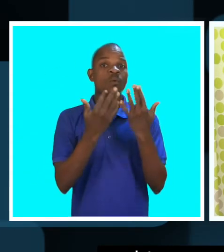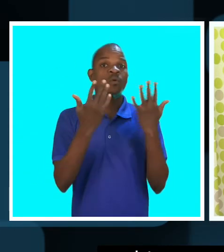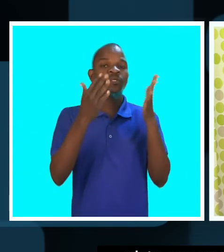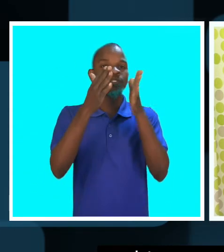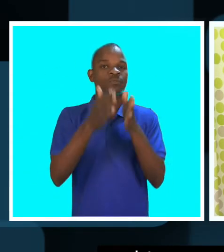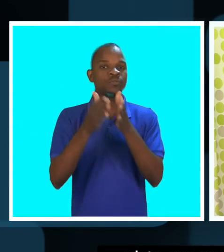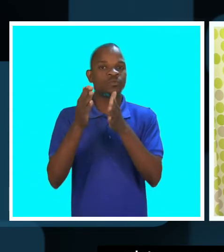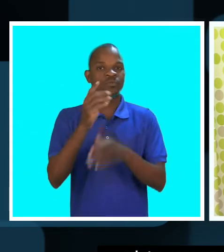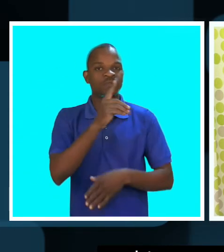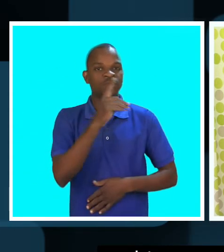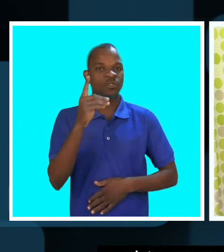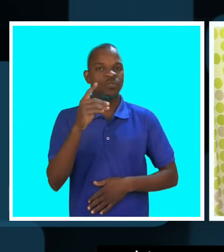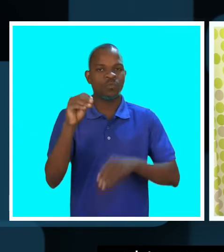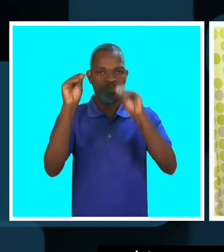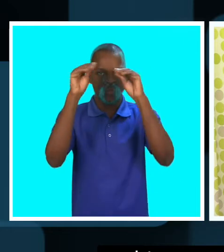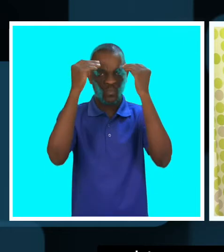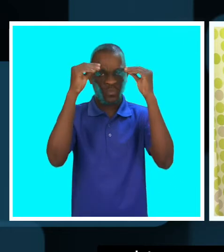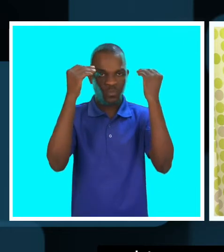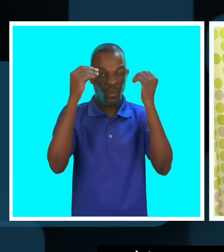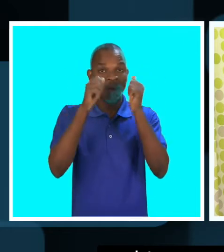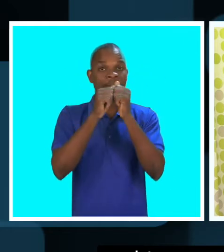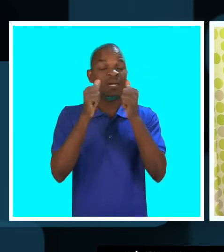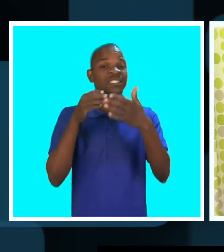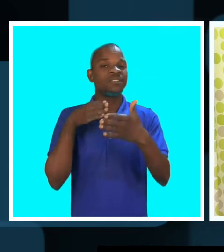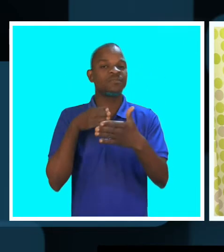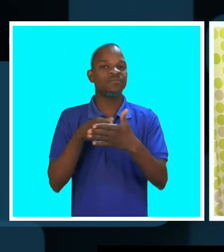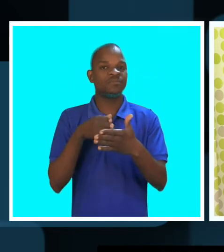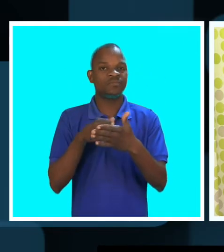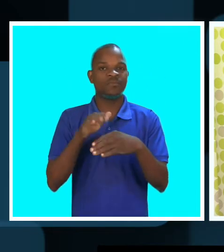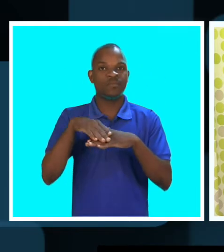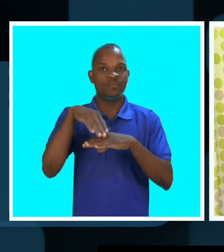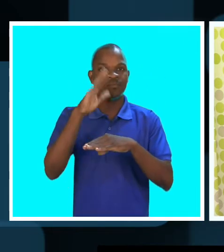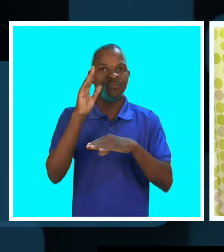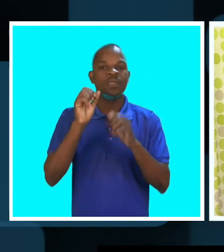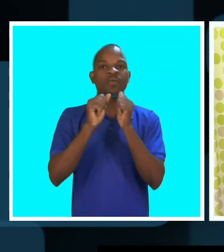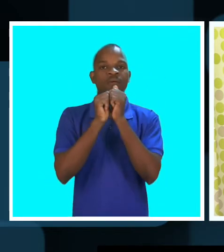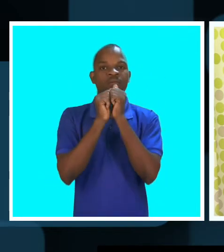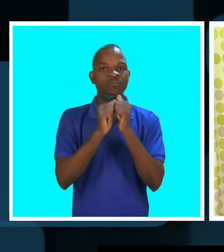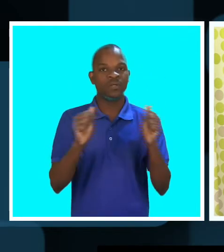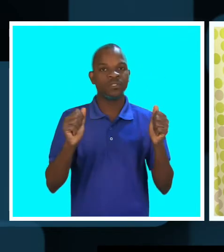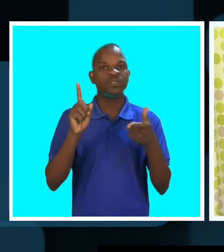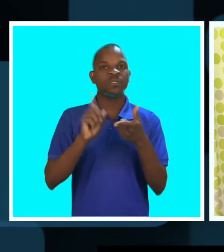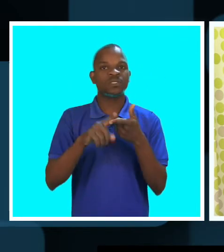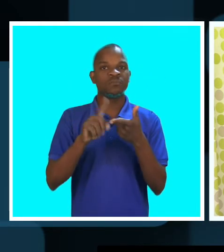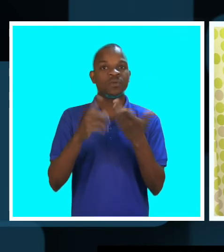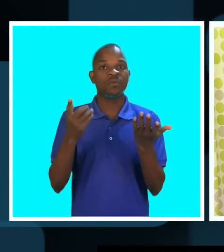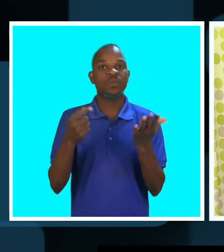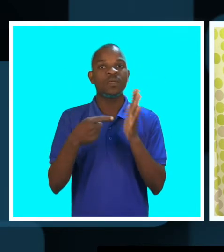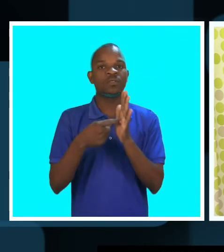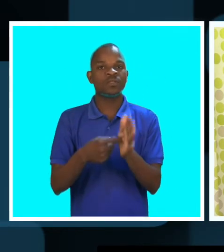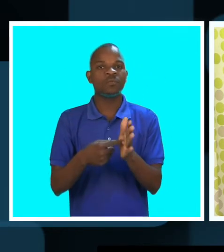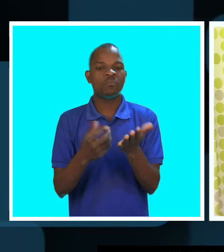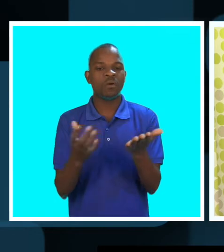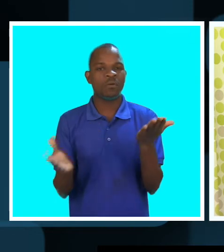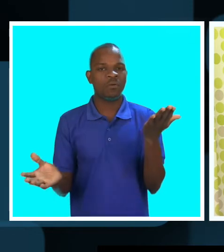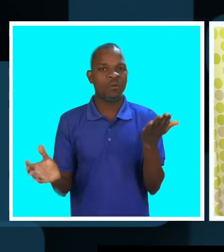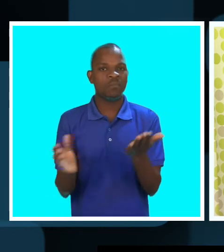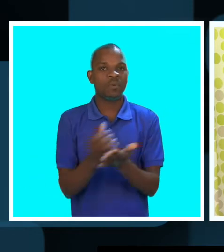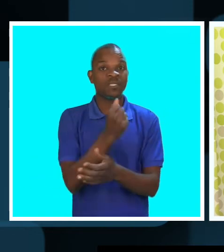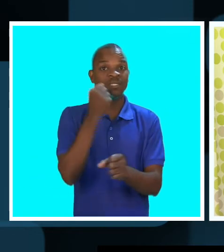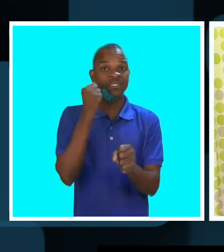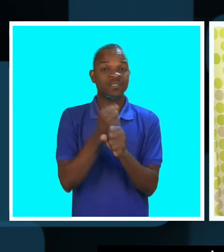eram formados com muitas dificuldades e, mesmo assim, não conseguiam aceder